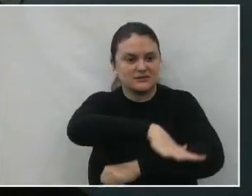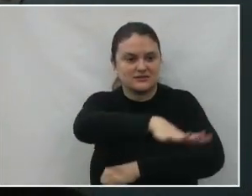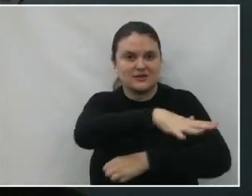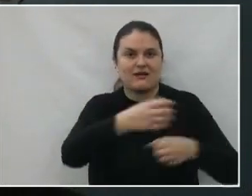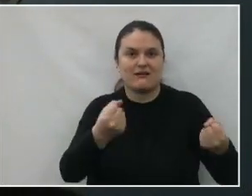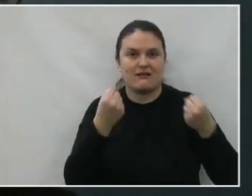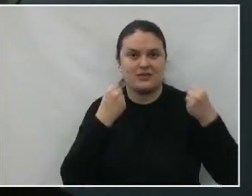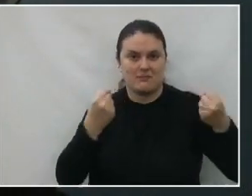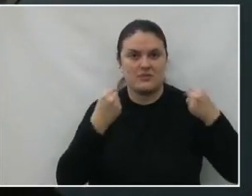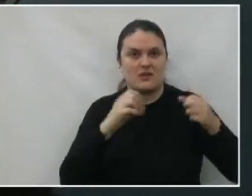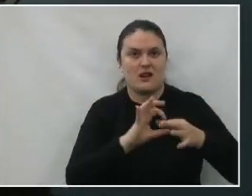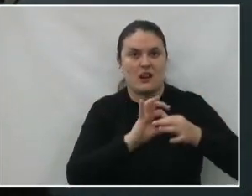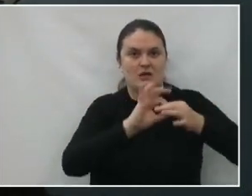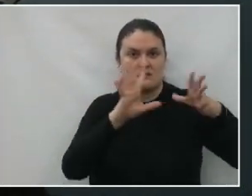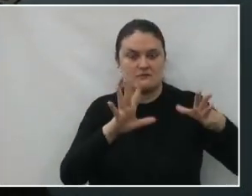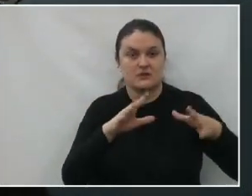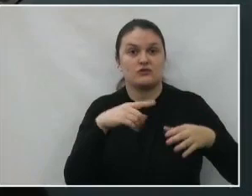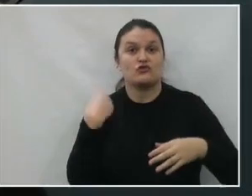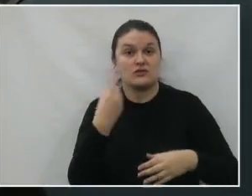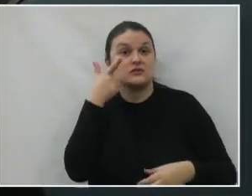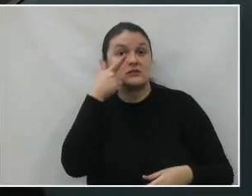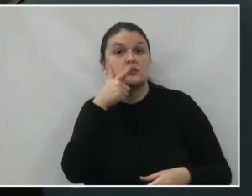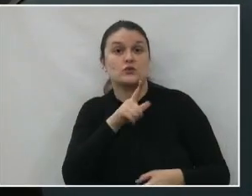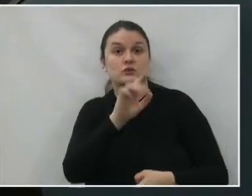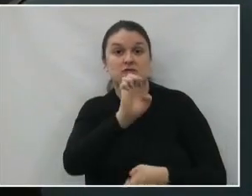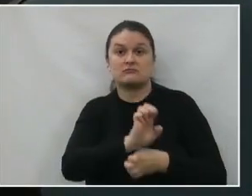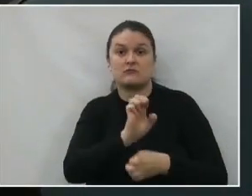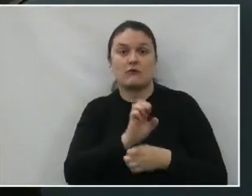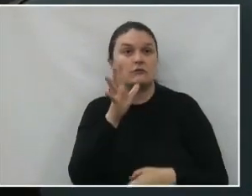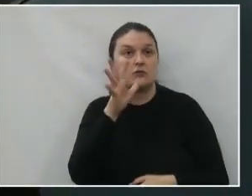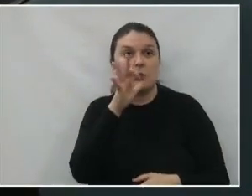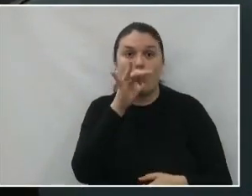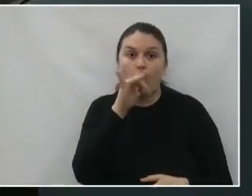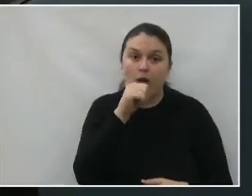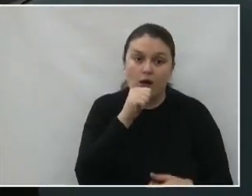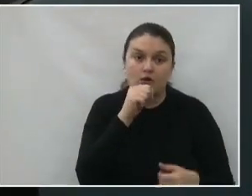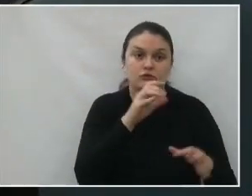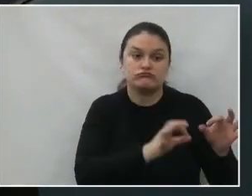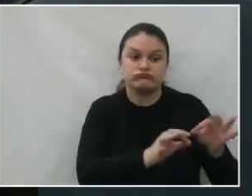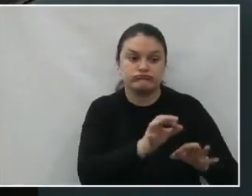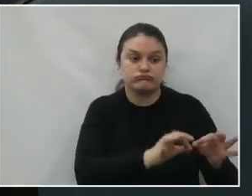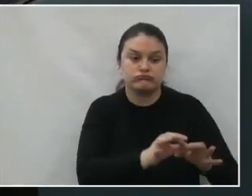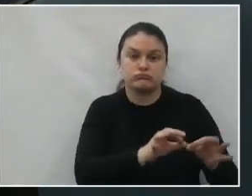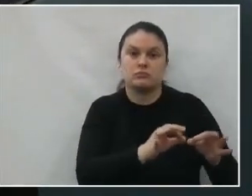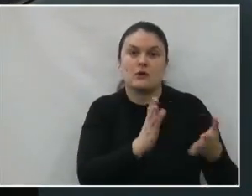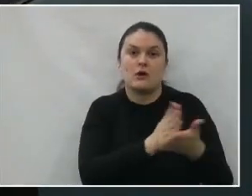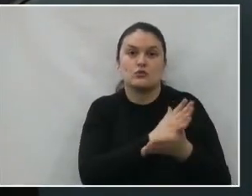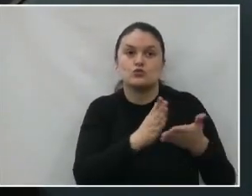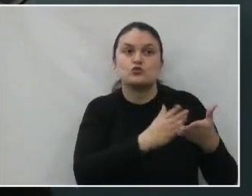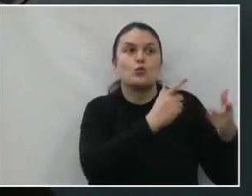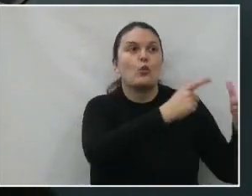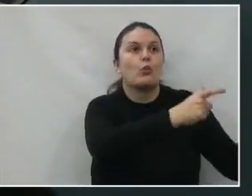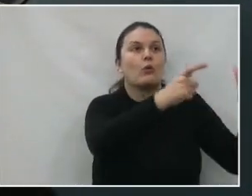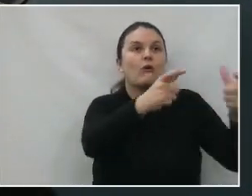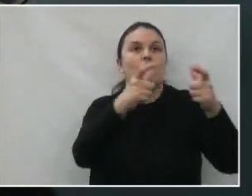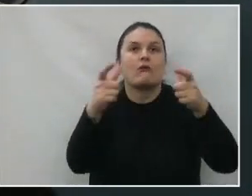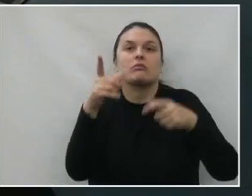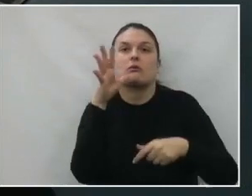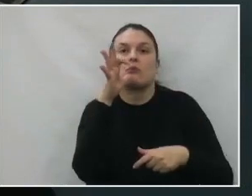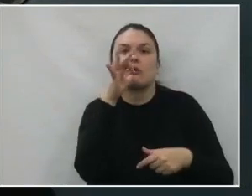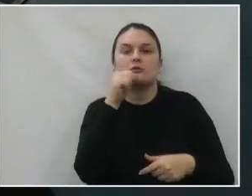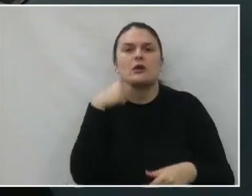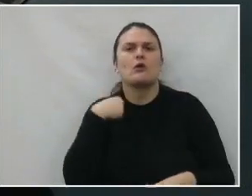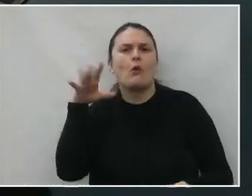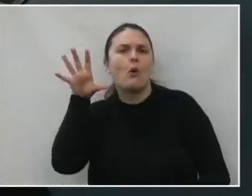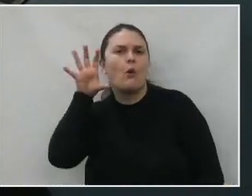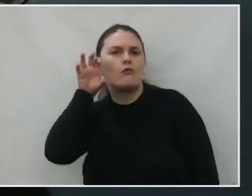aí do estado e a demora para a instalação também em certas localidades. Ouvindo